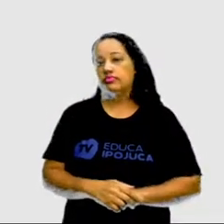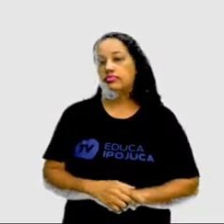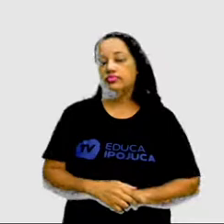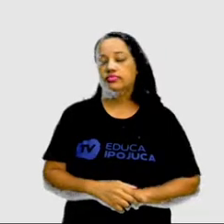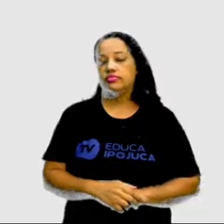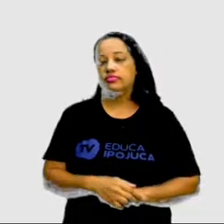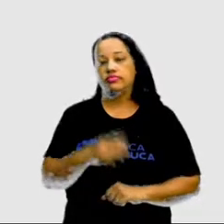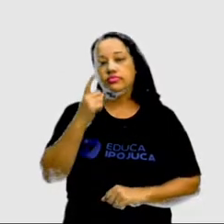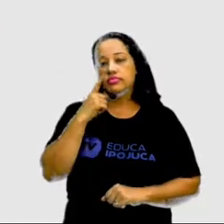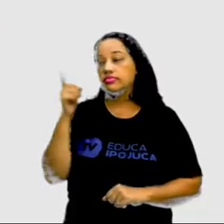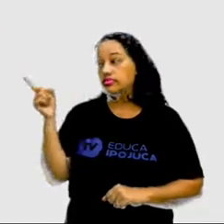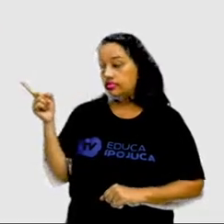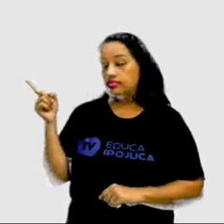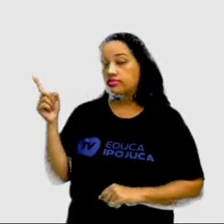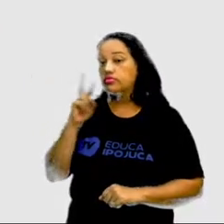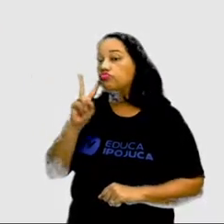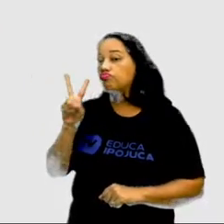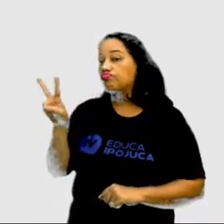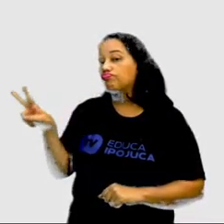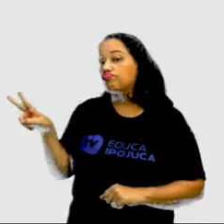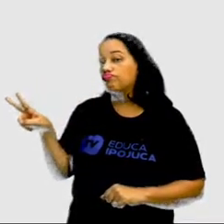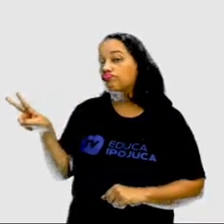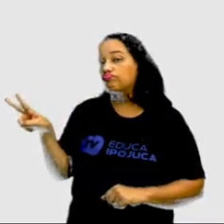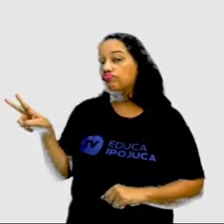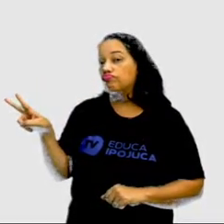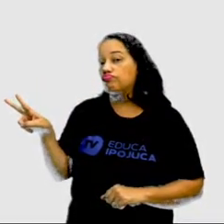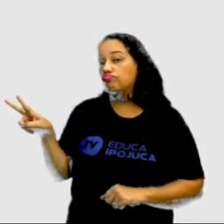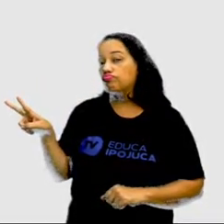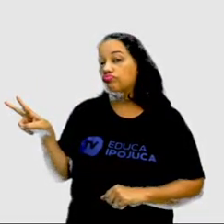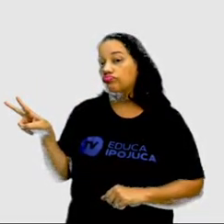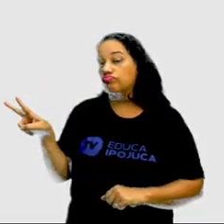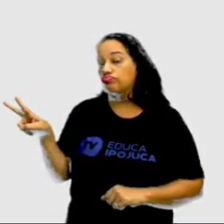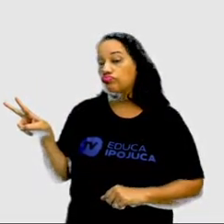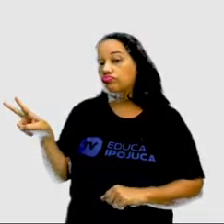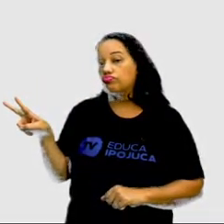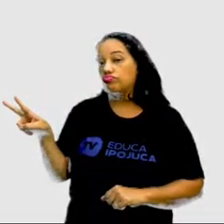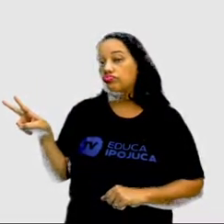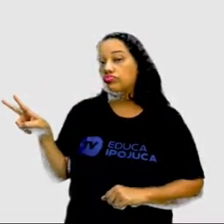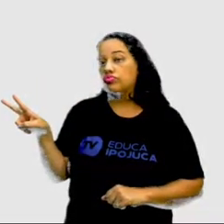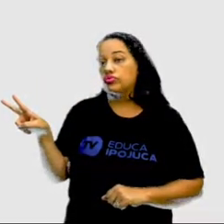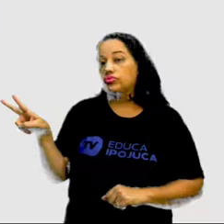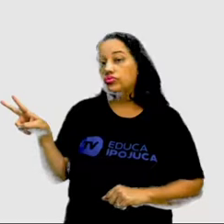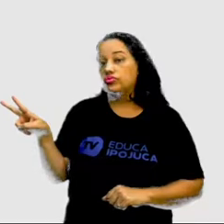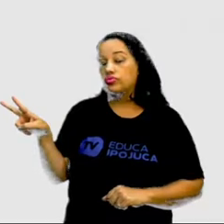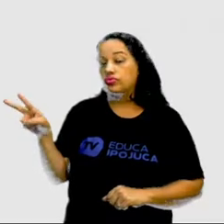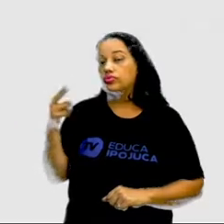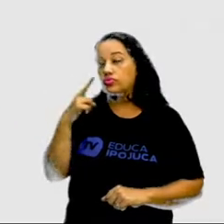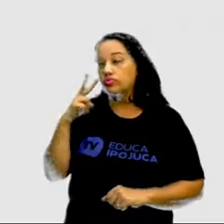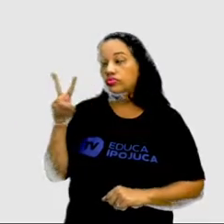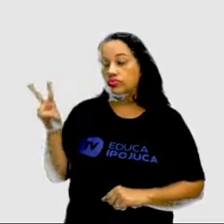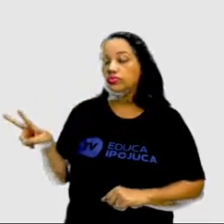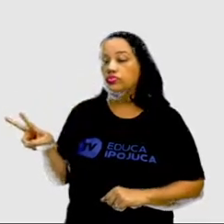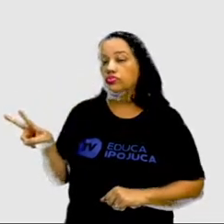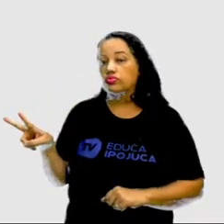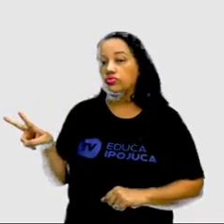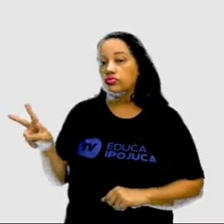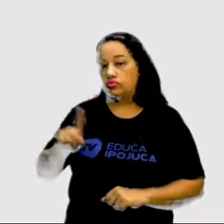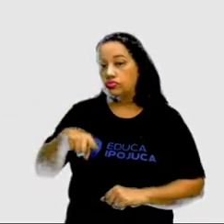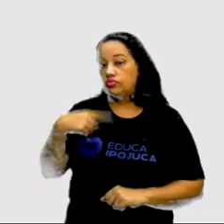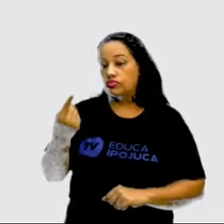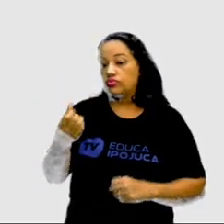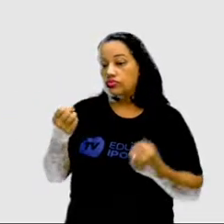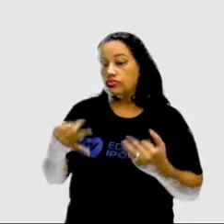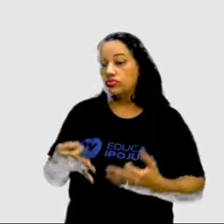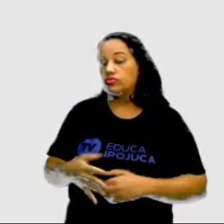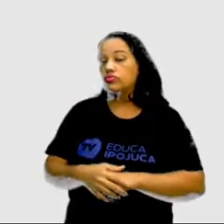Daniel's birthday is around the corner. Yes, it is. He invited me for the party